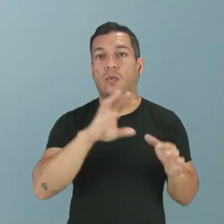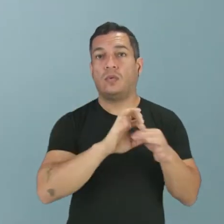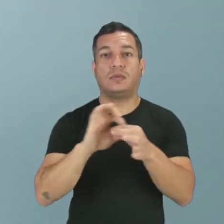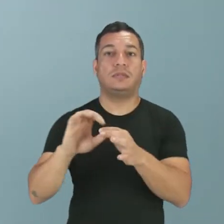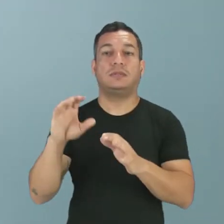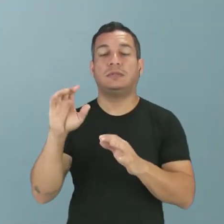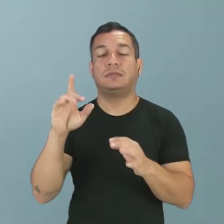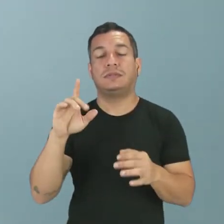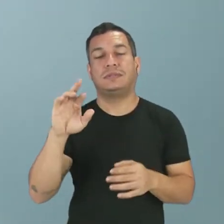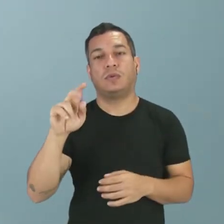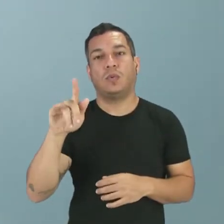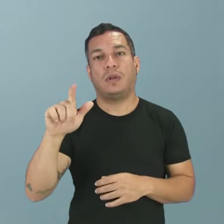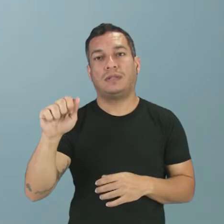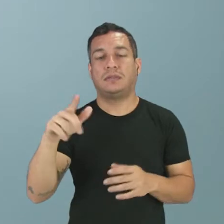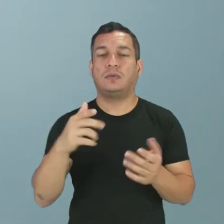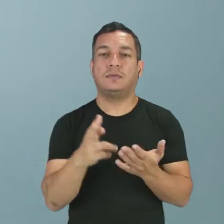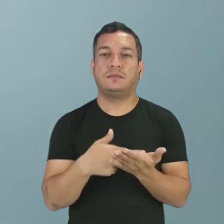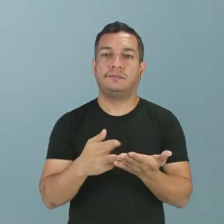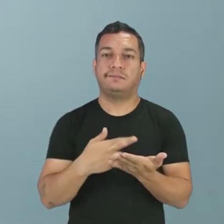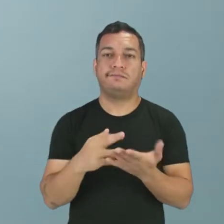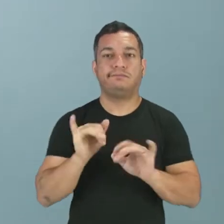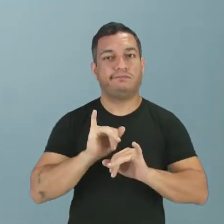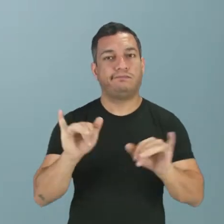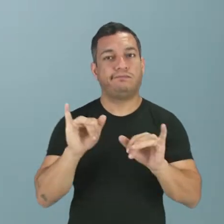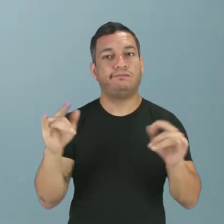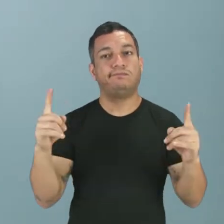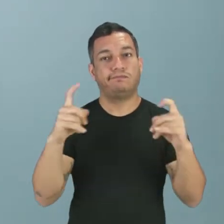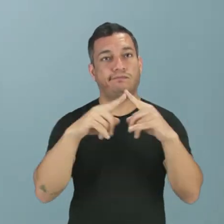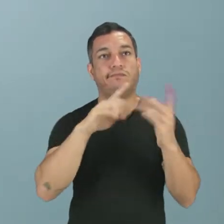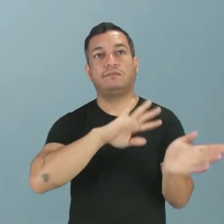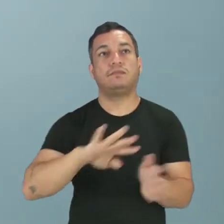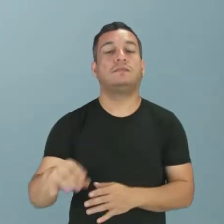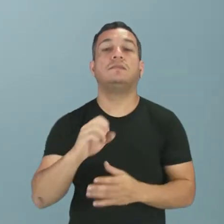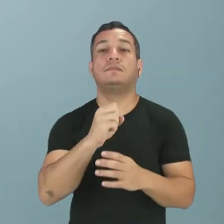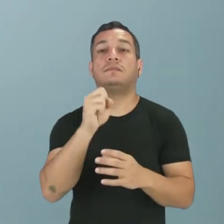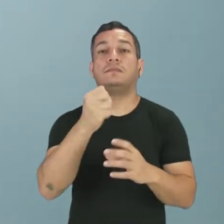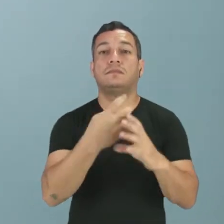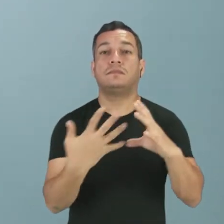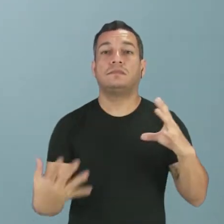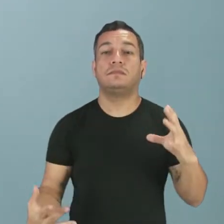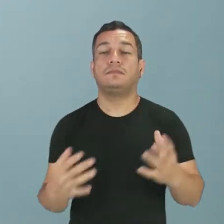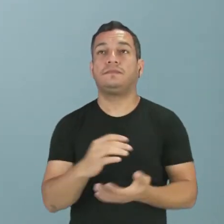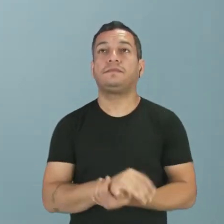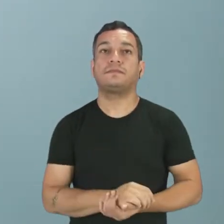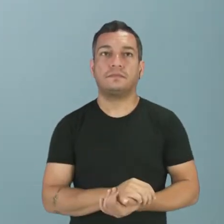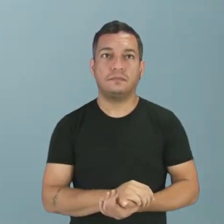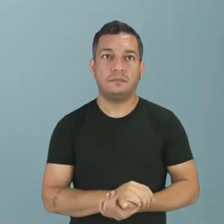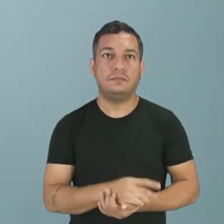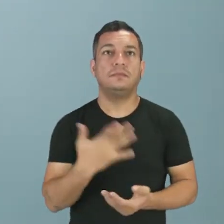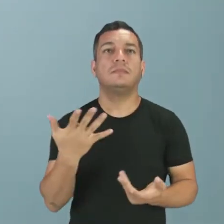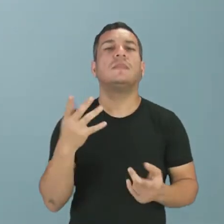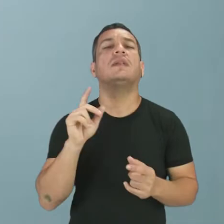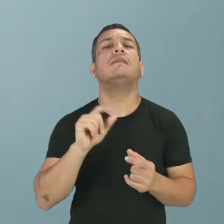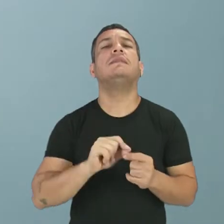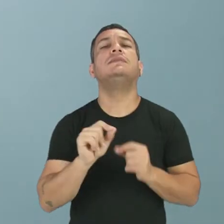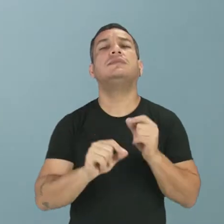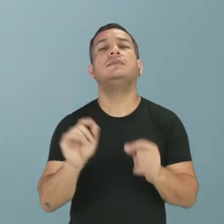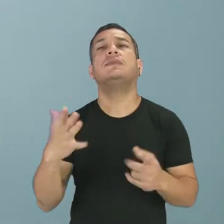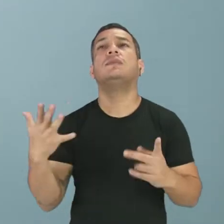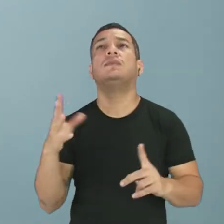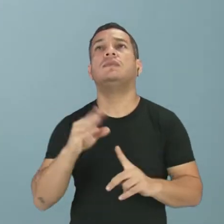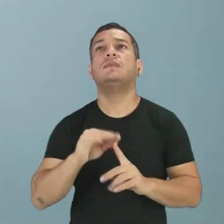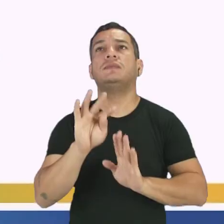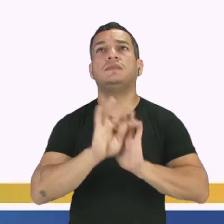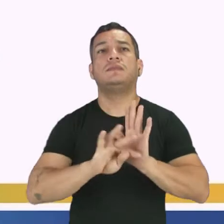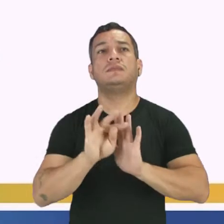divulgação científica. Vamos lá, característica. O que ele quer fazer? Qual é a intenção